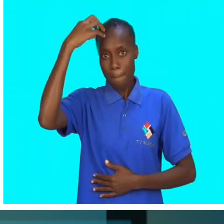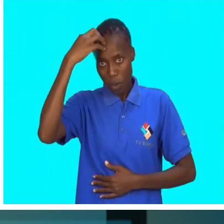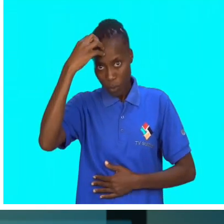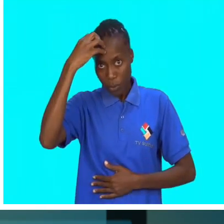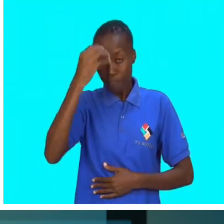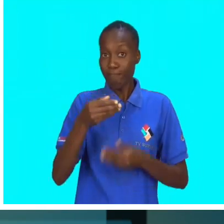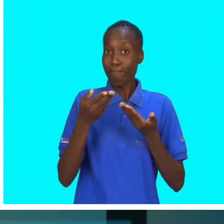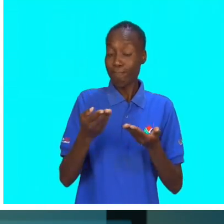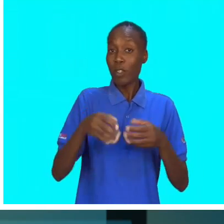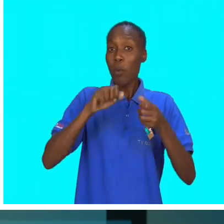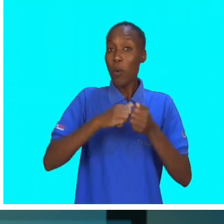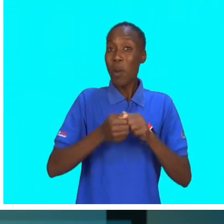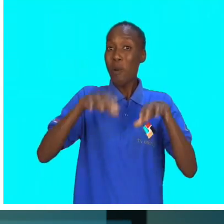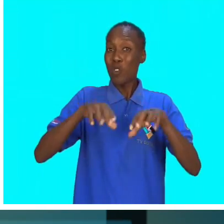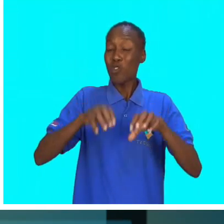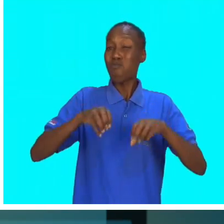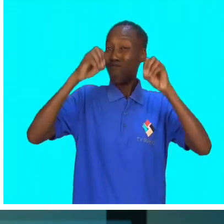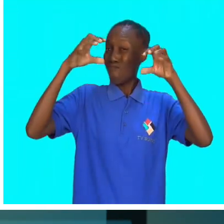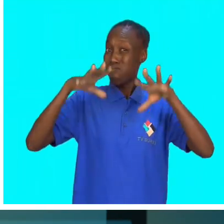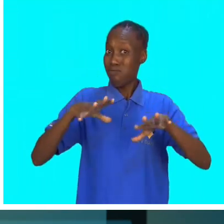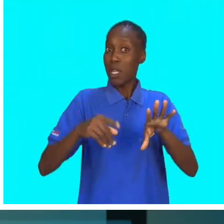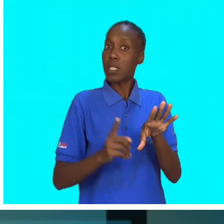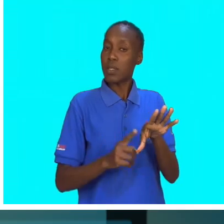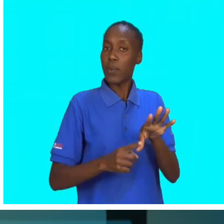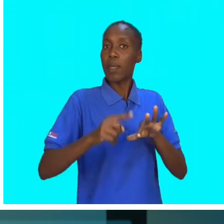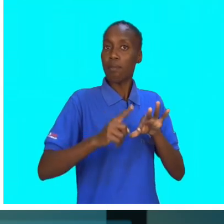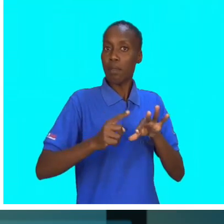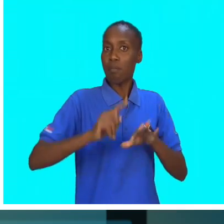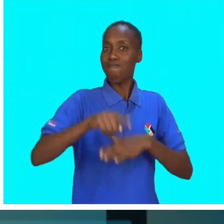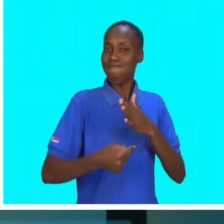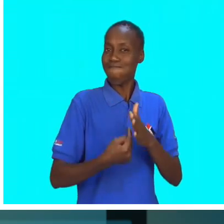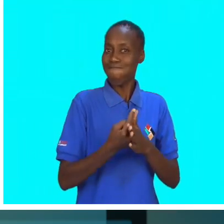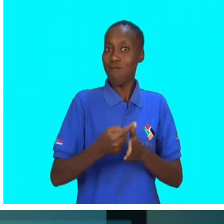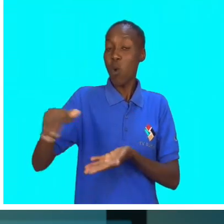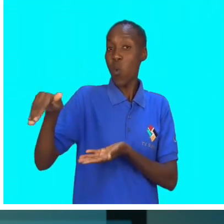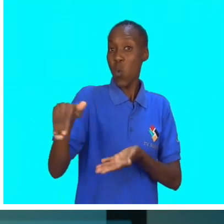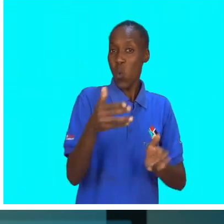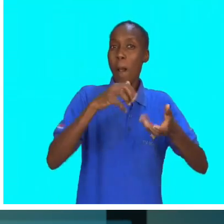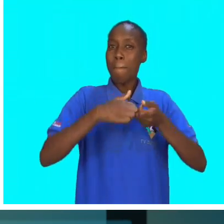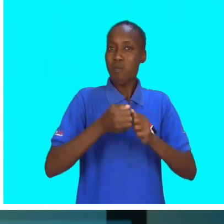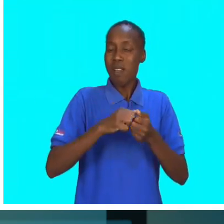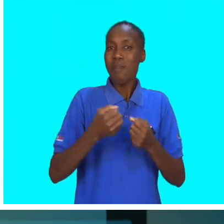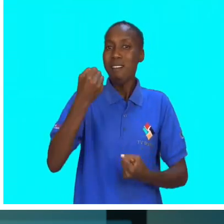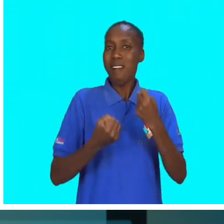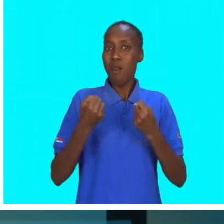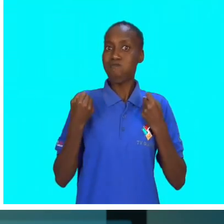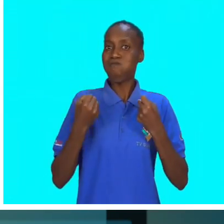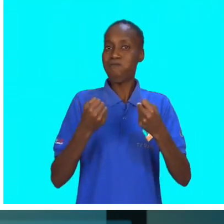Maputo. A precipitação desta segunda e terça-feira deixou esta zona com problemas de